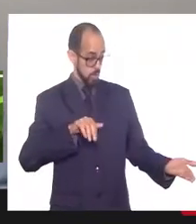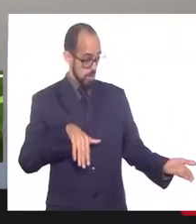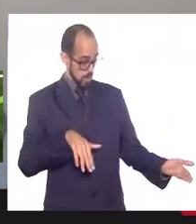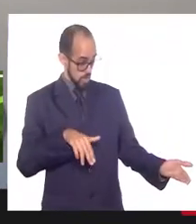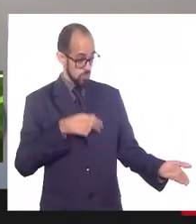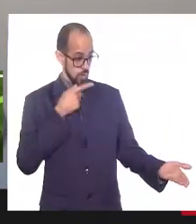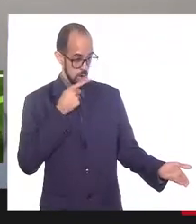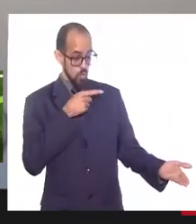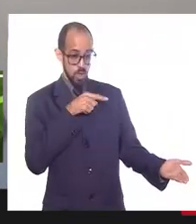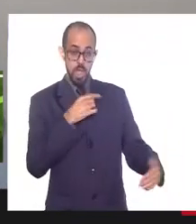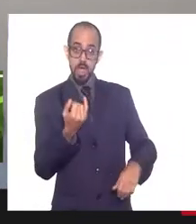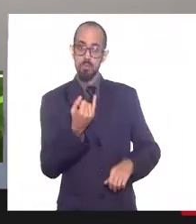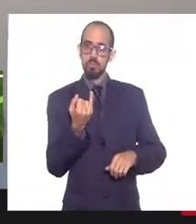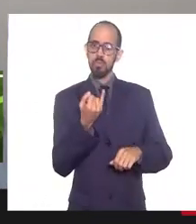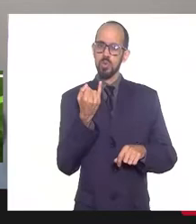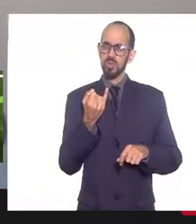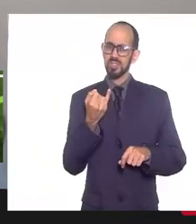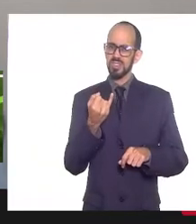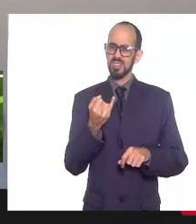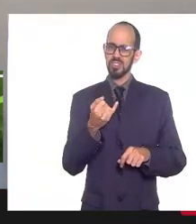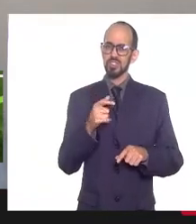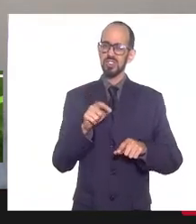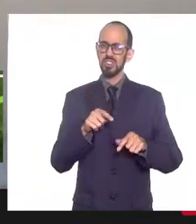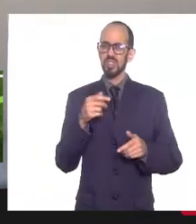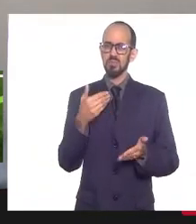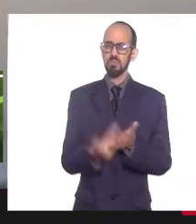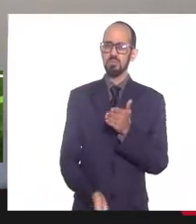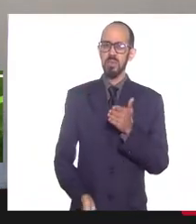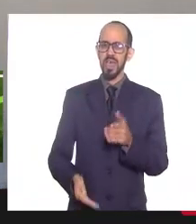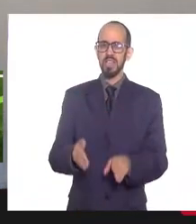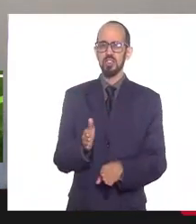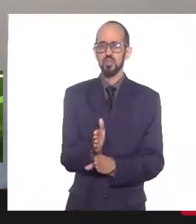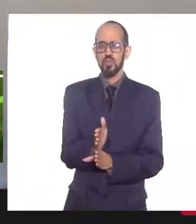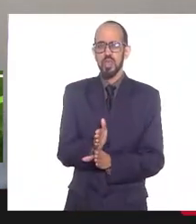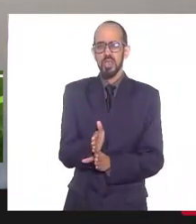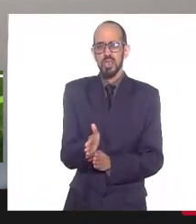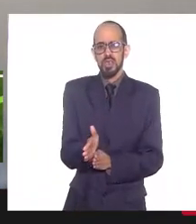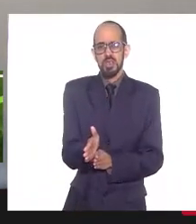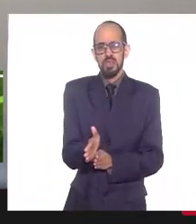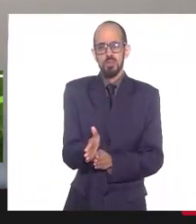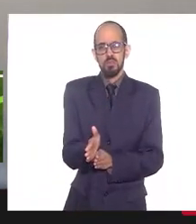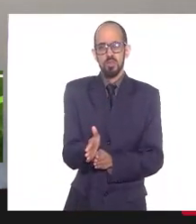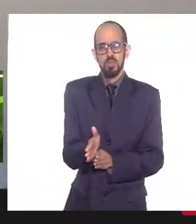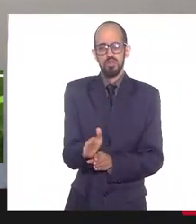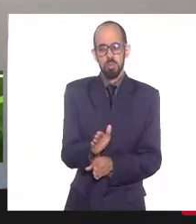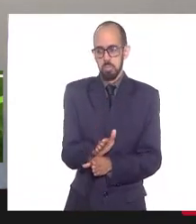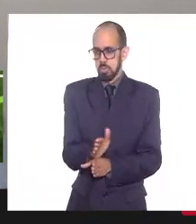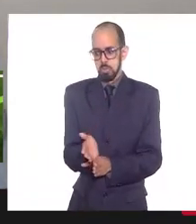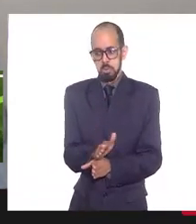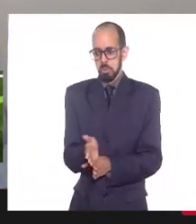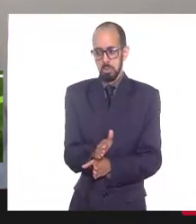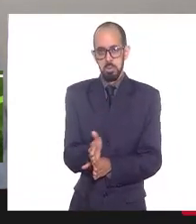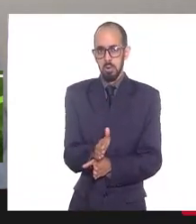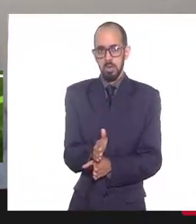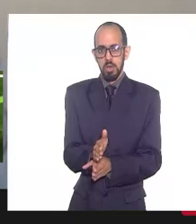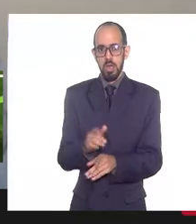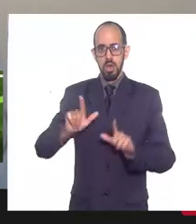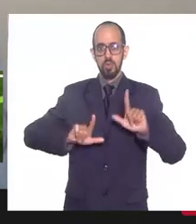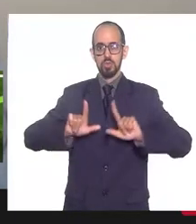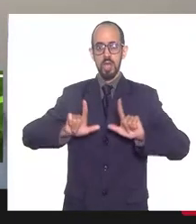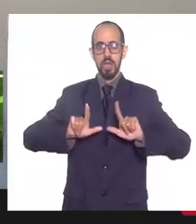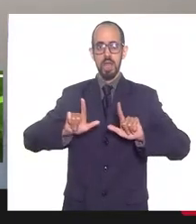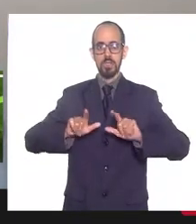É extremamente desequilibrada, né, na televisão brasileira, nos canais concedidos pelo poder